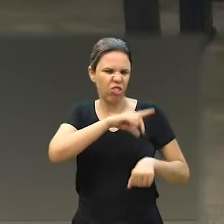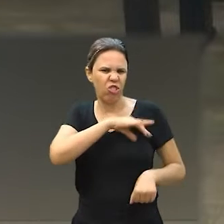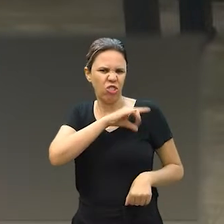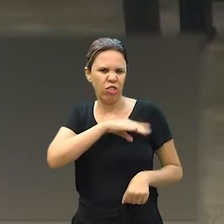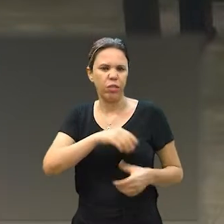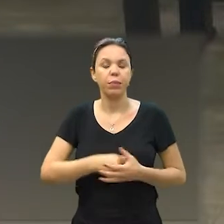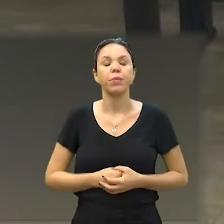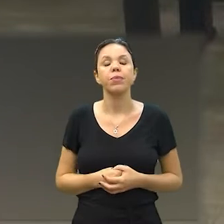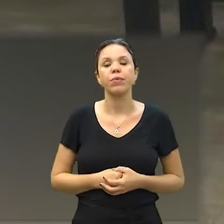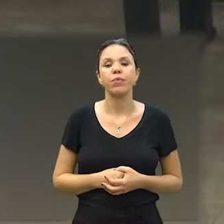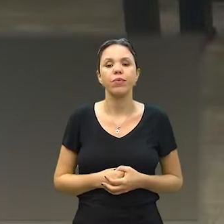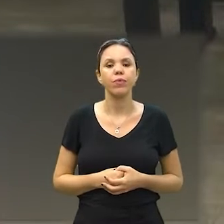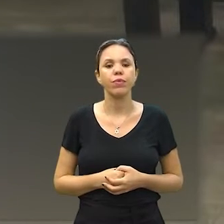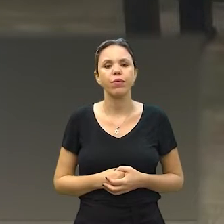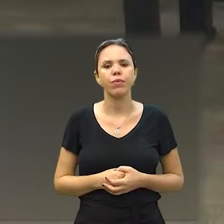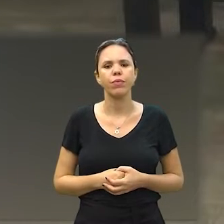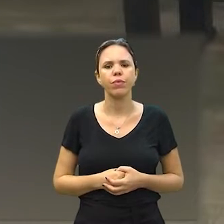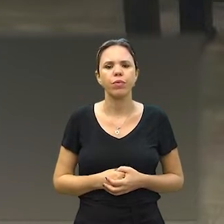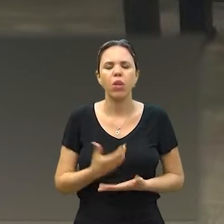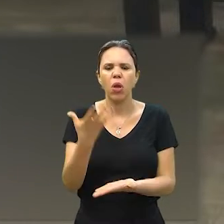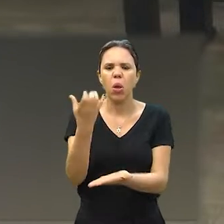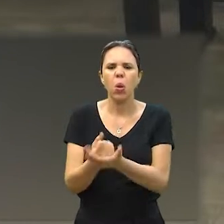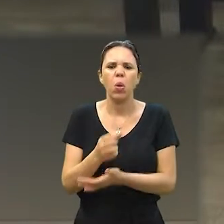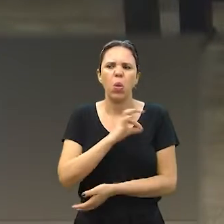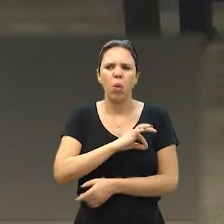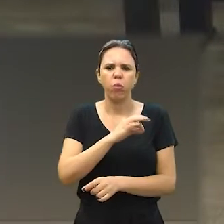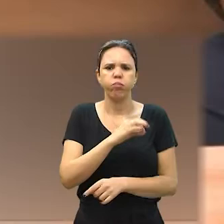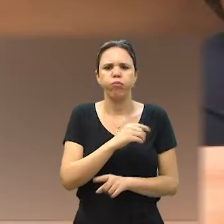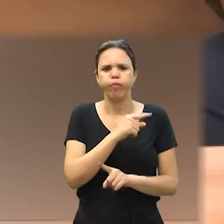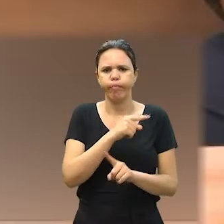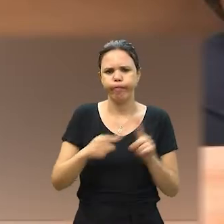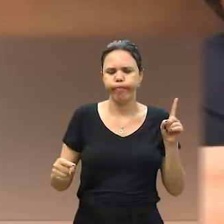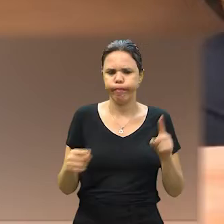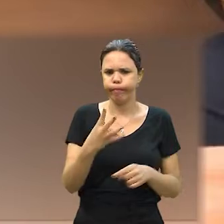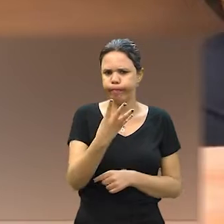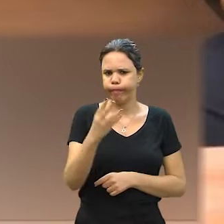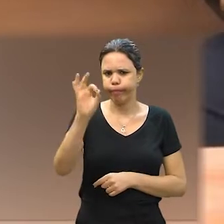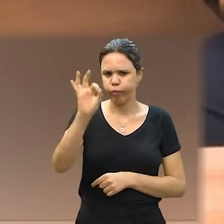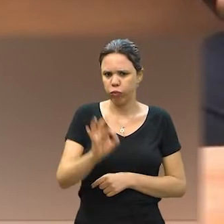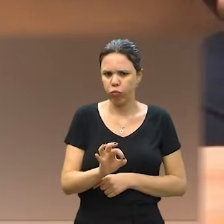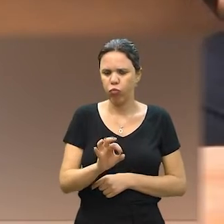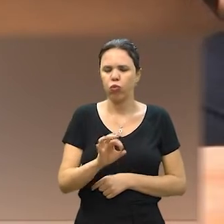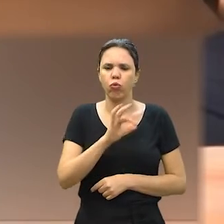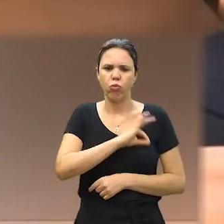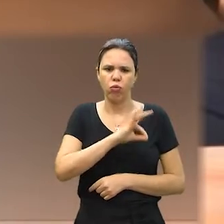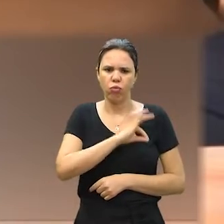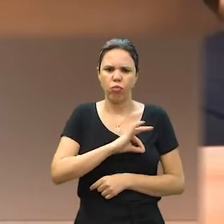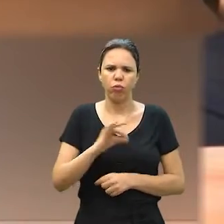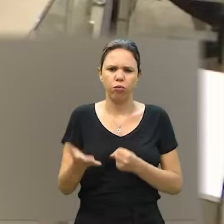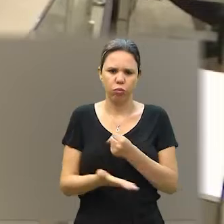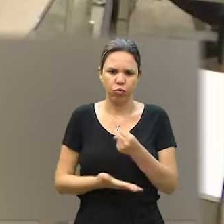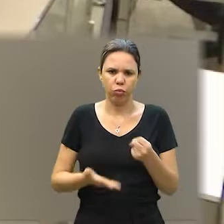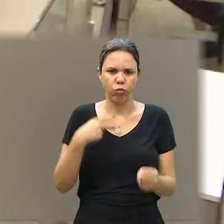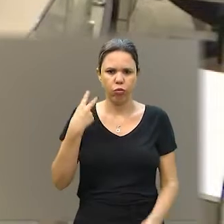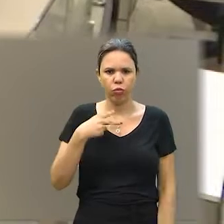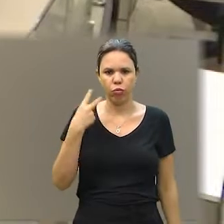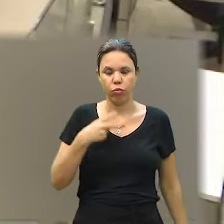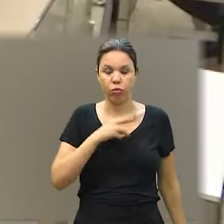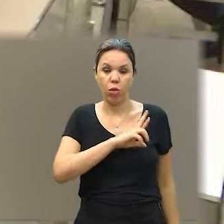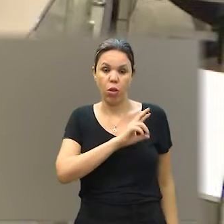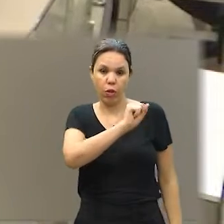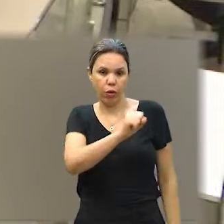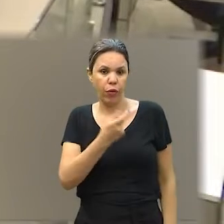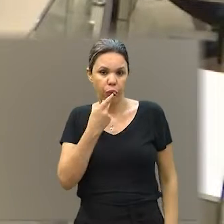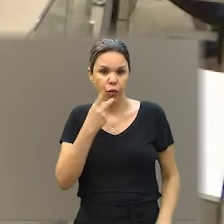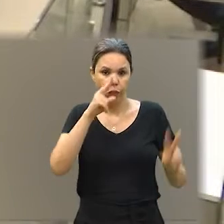recebem menos de 40% do salário mínimo. O vereador Luiz Rossini falou sobre o tema. Primeiro, eu acho